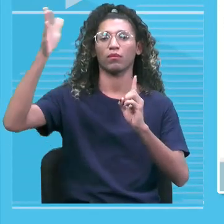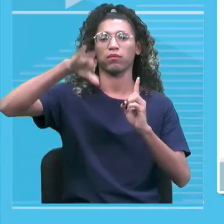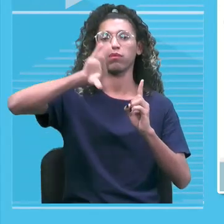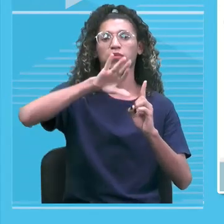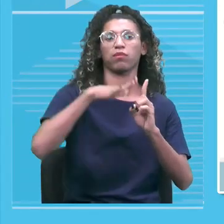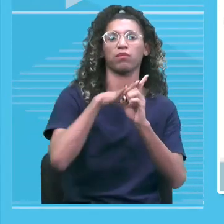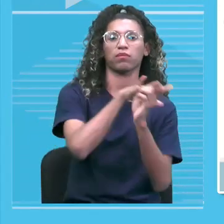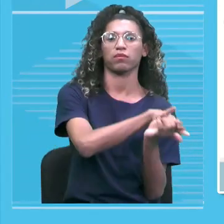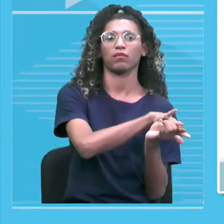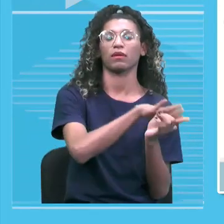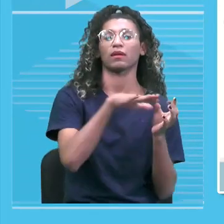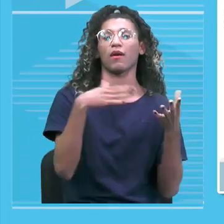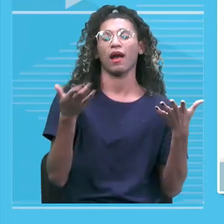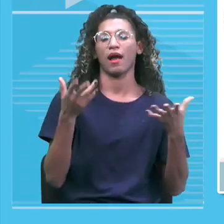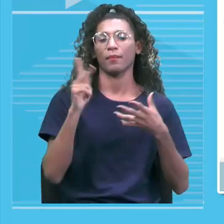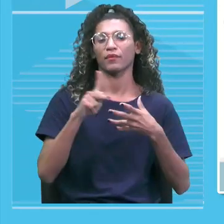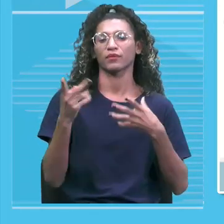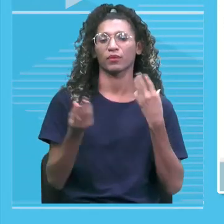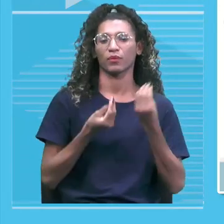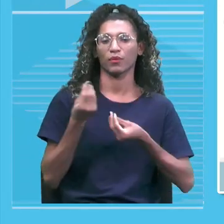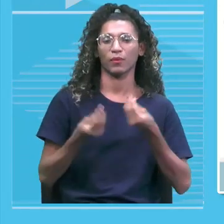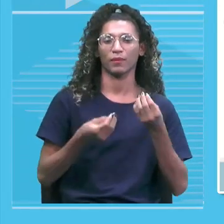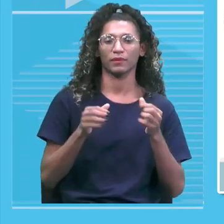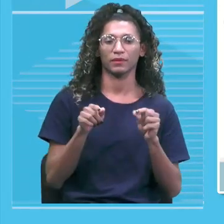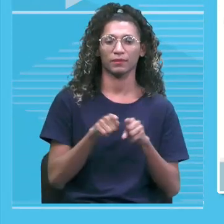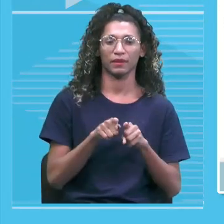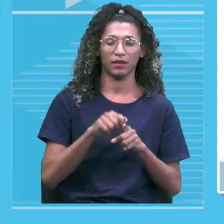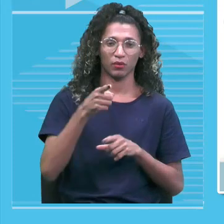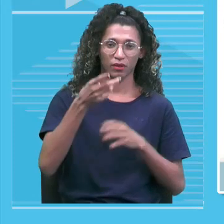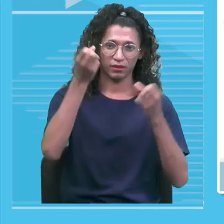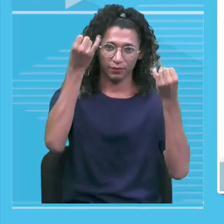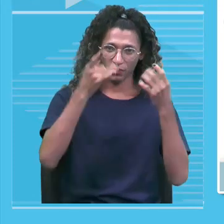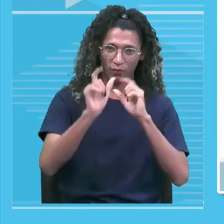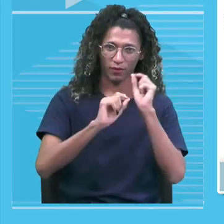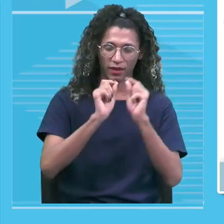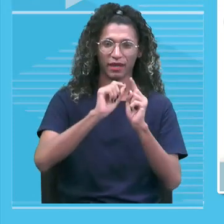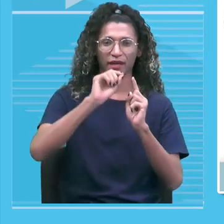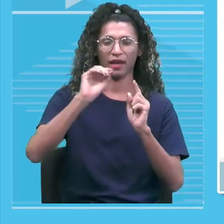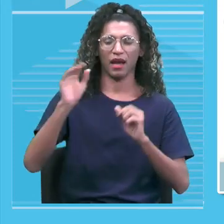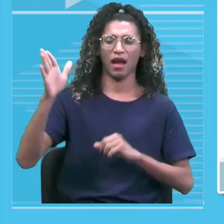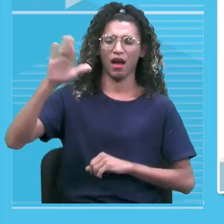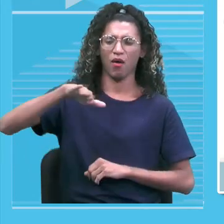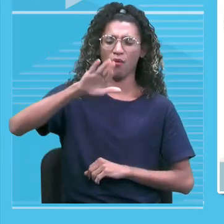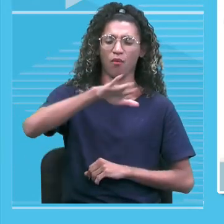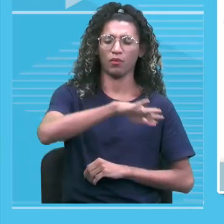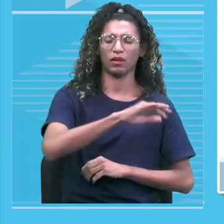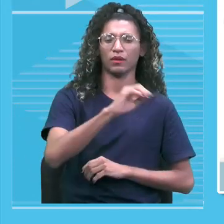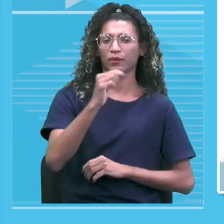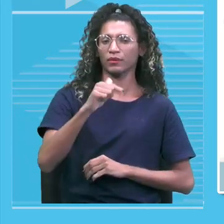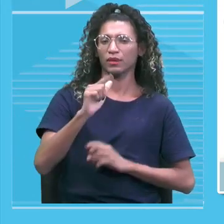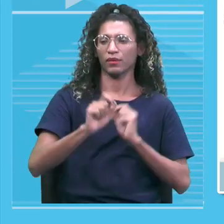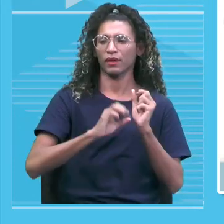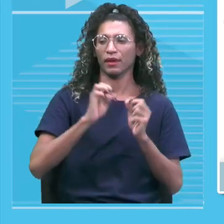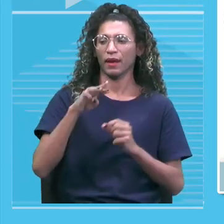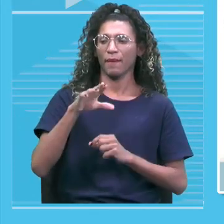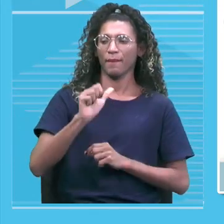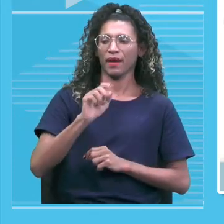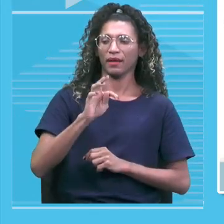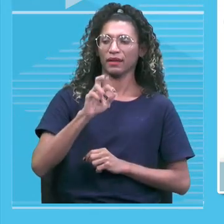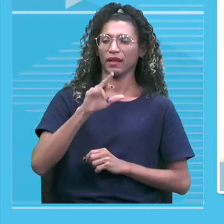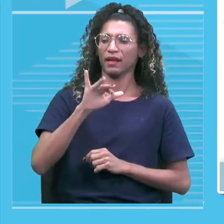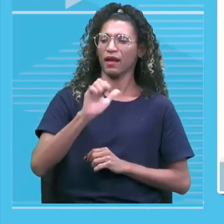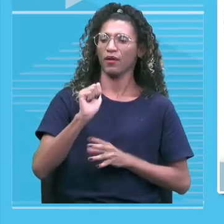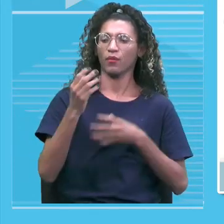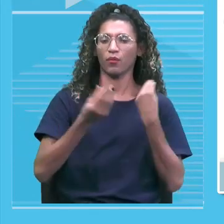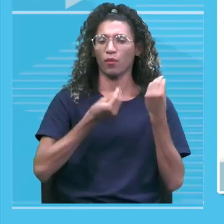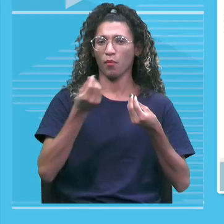professor O senhor falou que as ondas elas não levavam matéria Então quer dizer que eu não sou